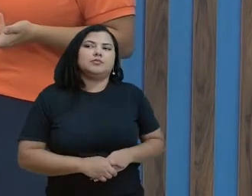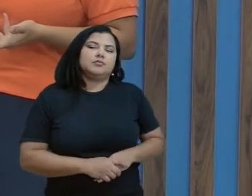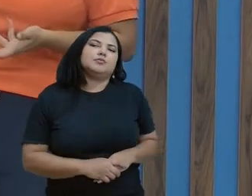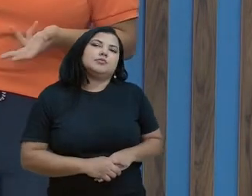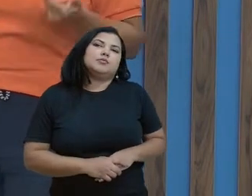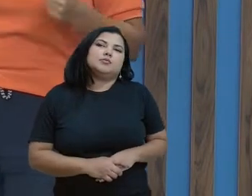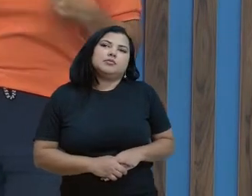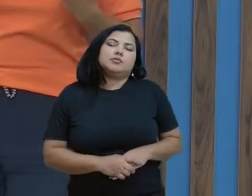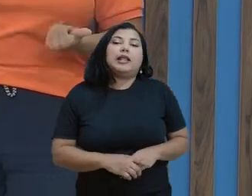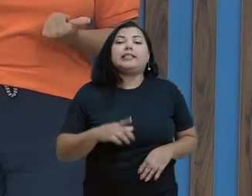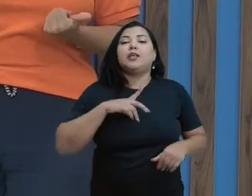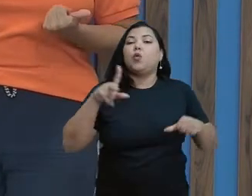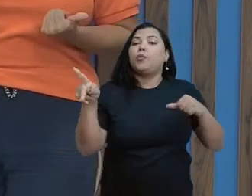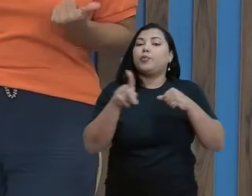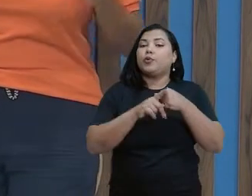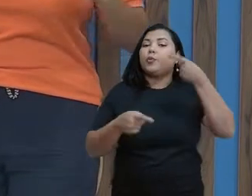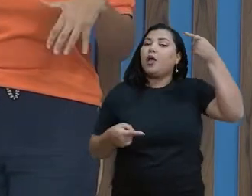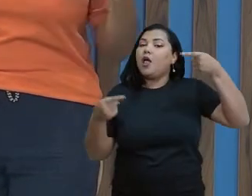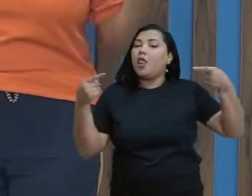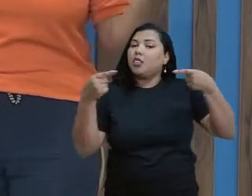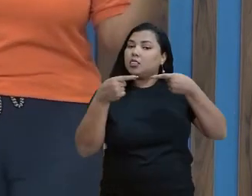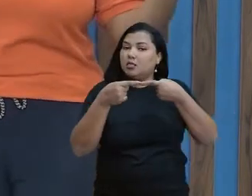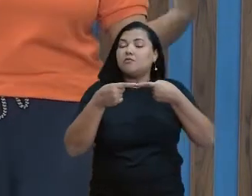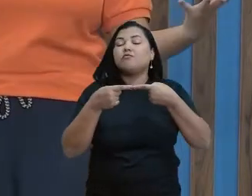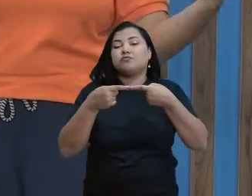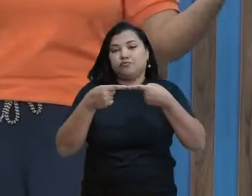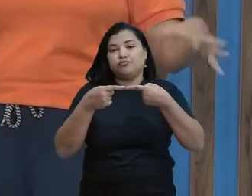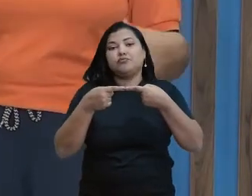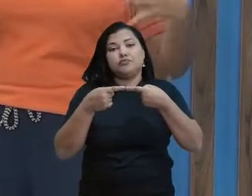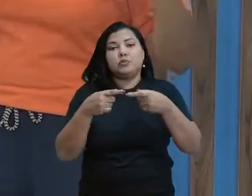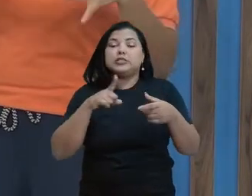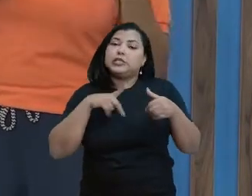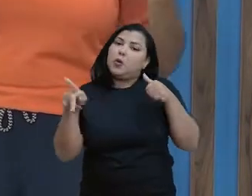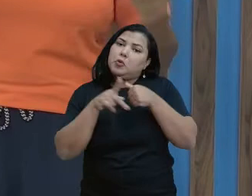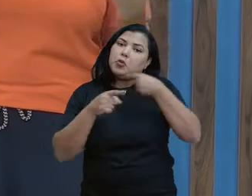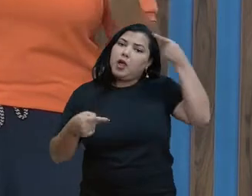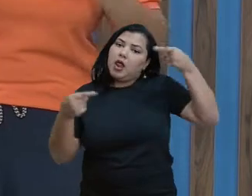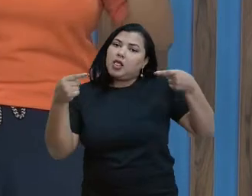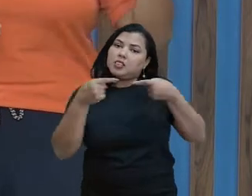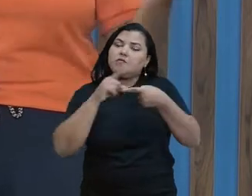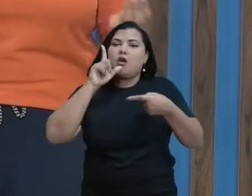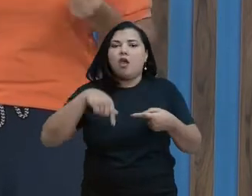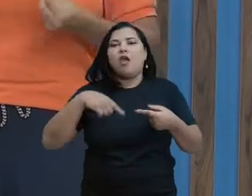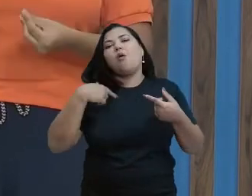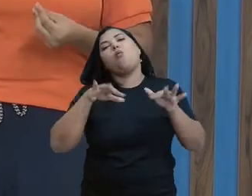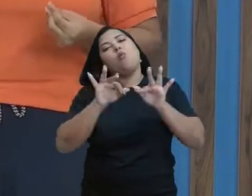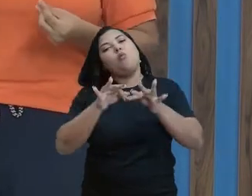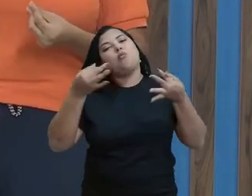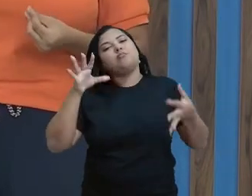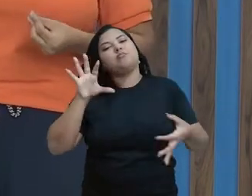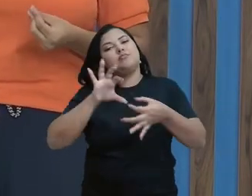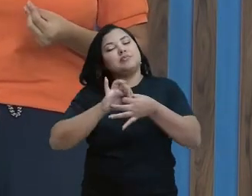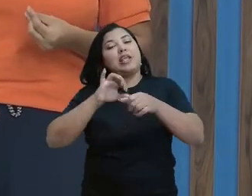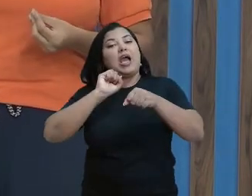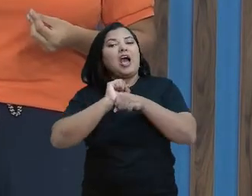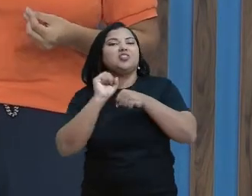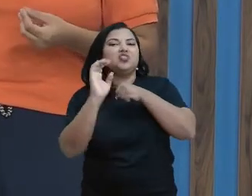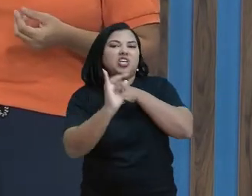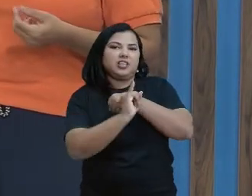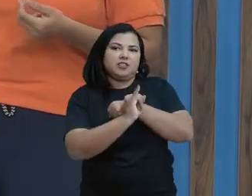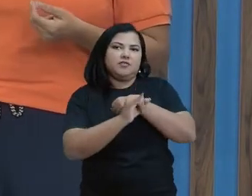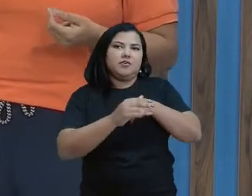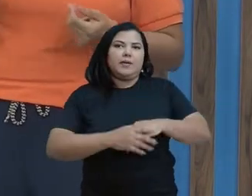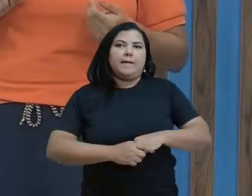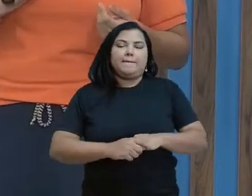e aqui a gente tem o que é um pronome relativo. Se temos um pronome relativo, temos o quê? Uma oração subordinada adjetiva.